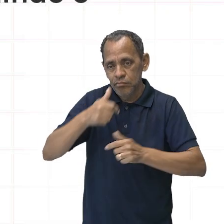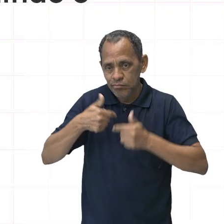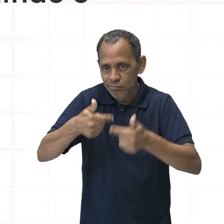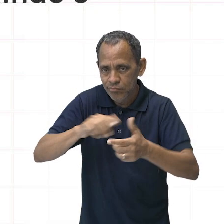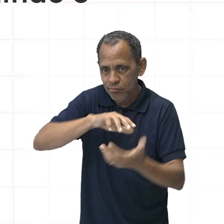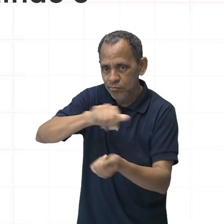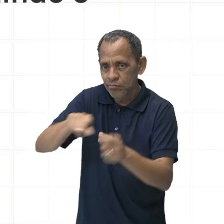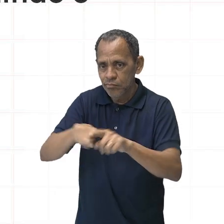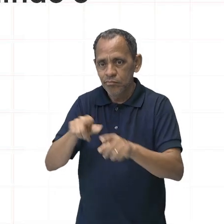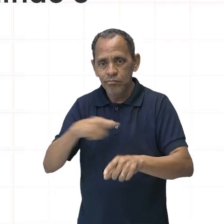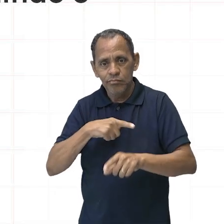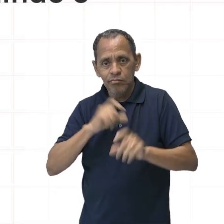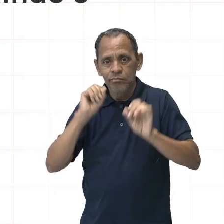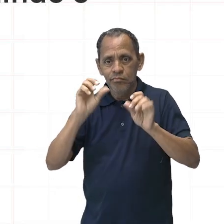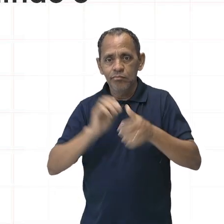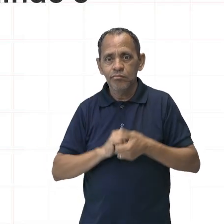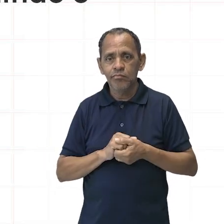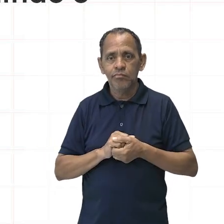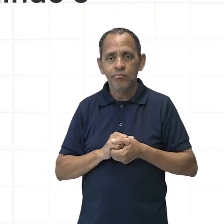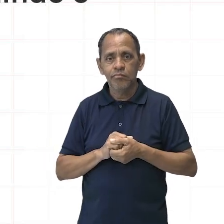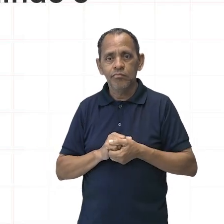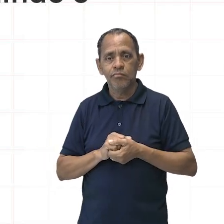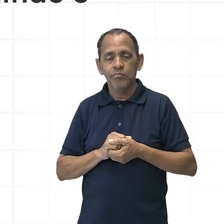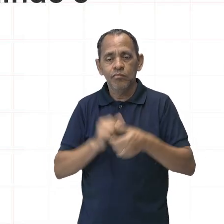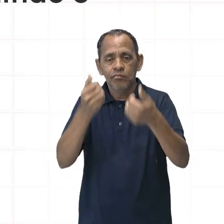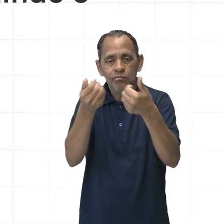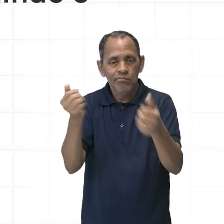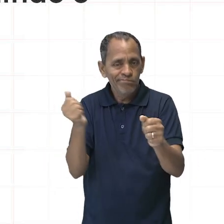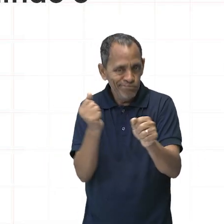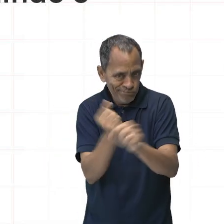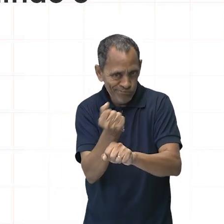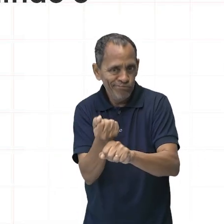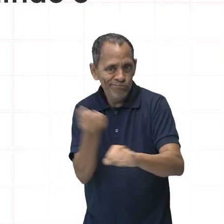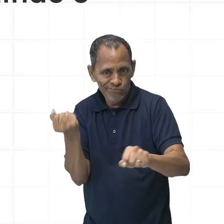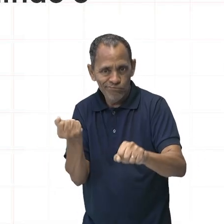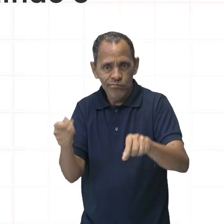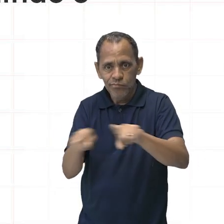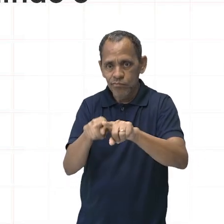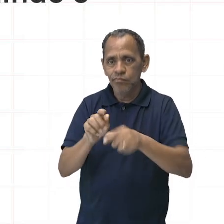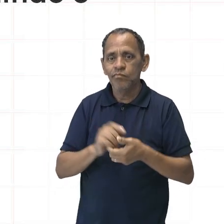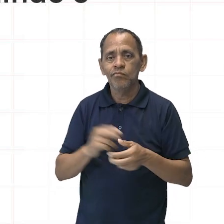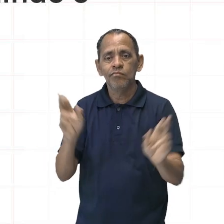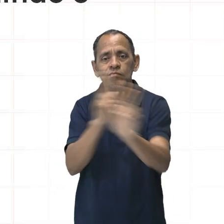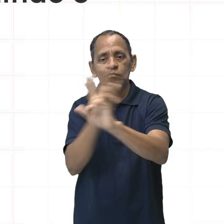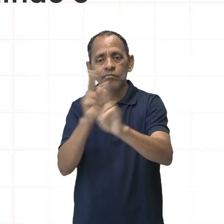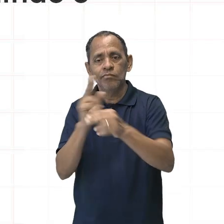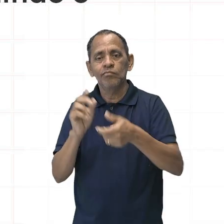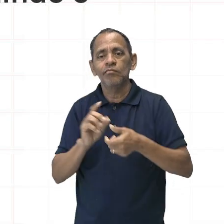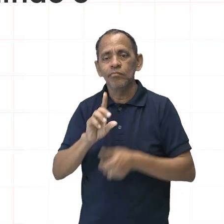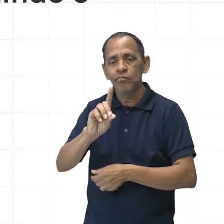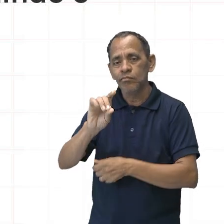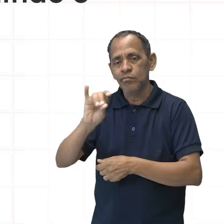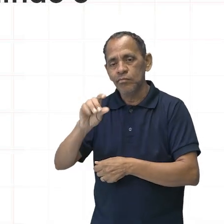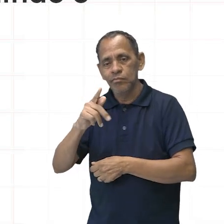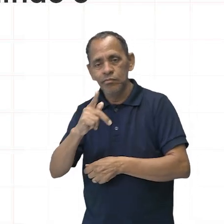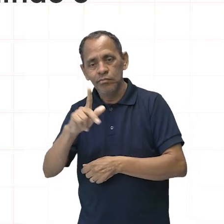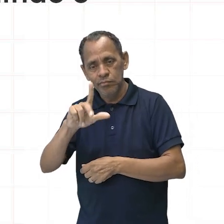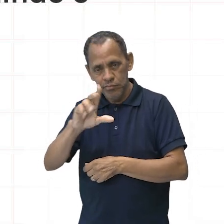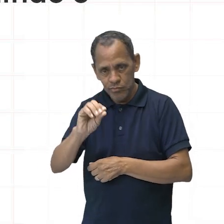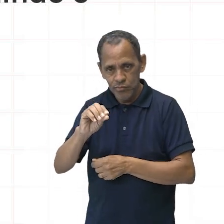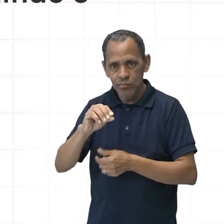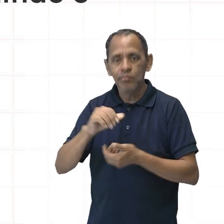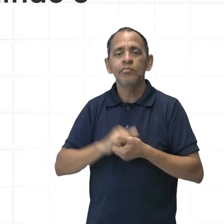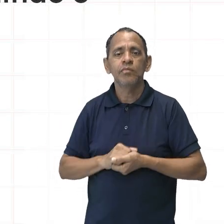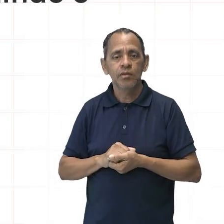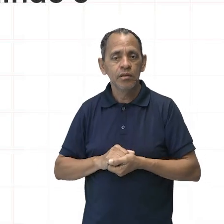e vai haver aí o rompimento de relações diplomáticas em que, né, em abril de